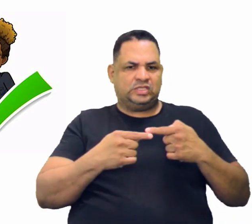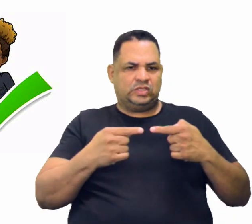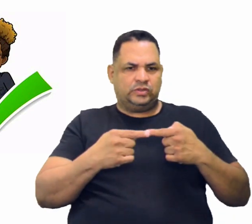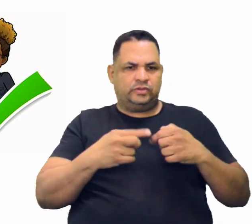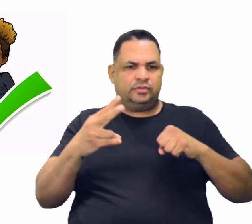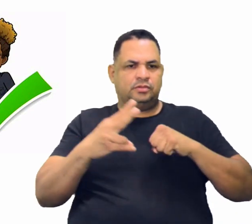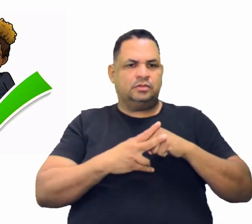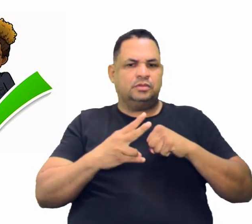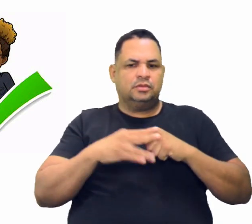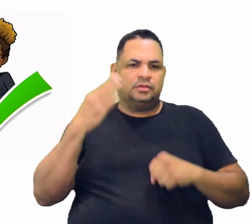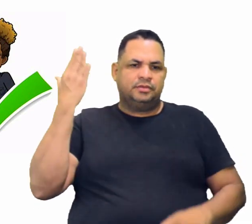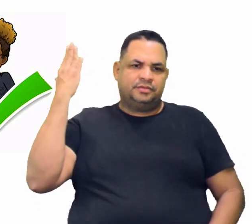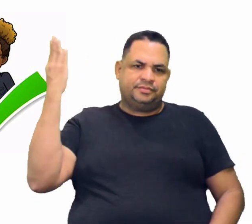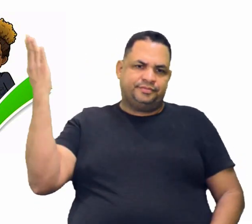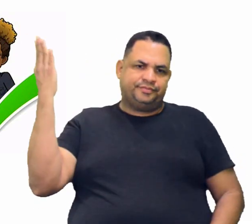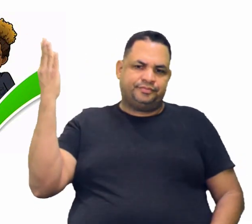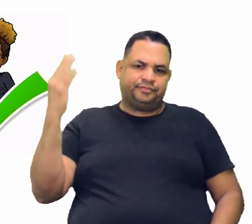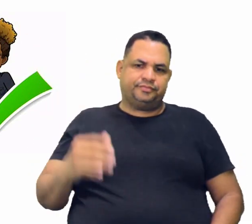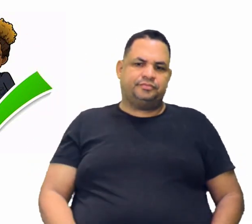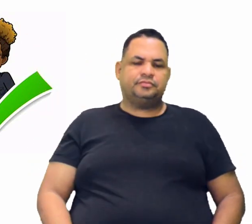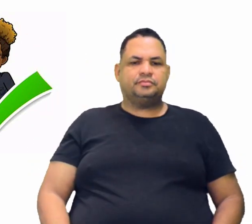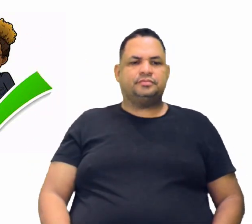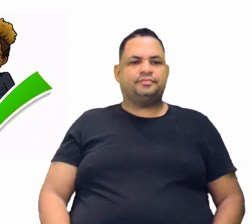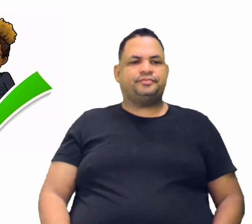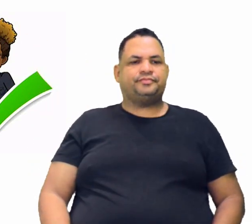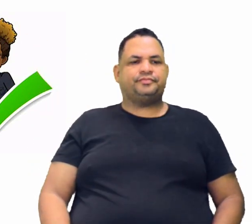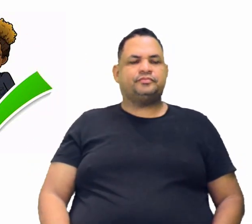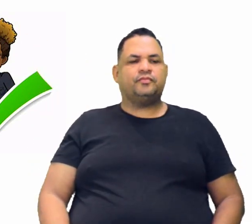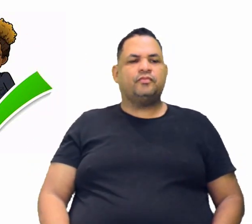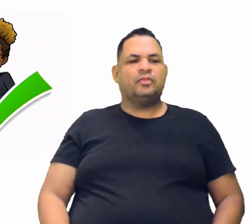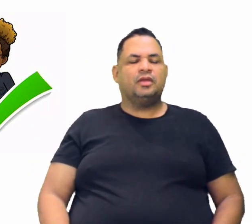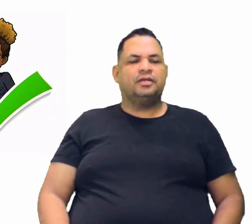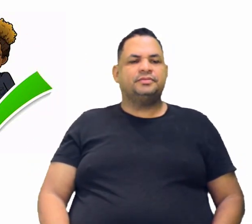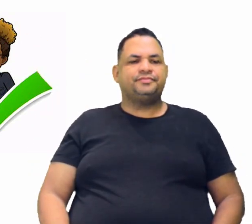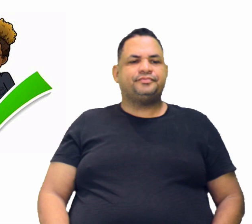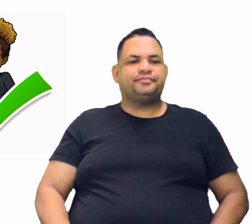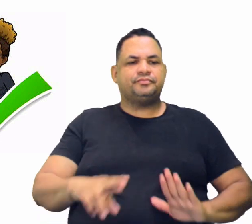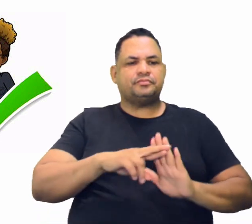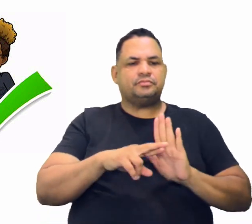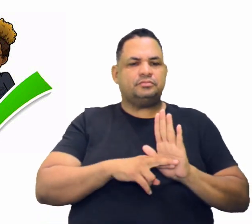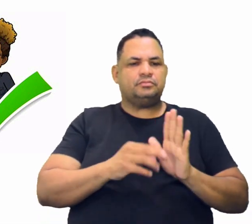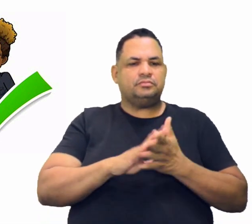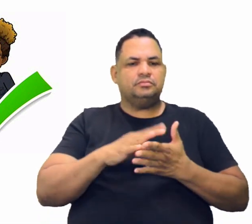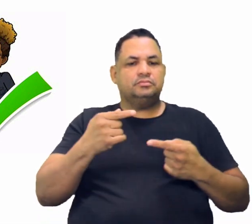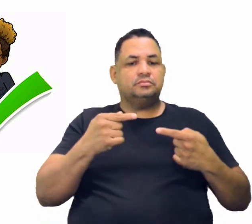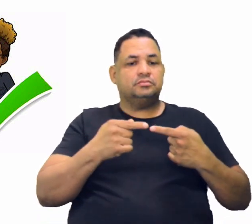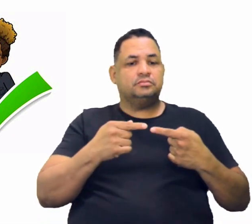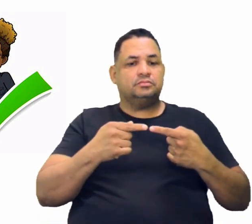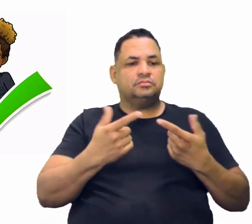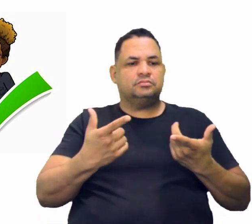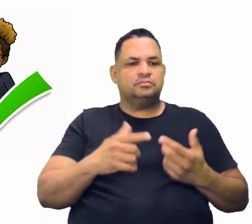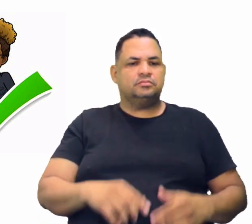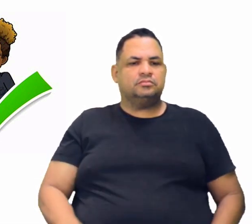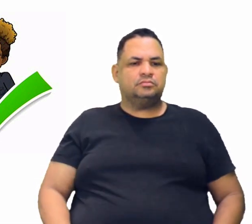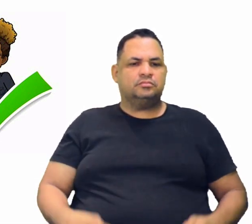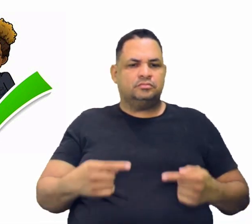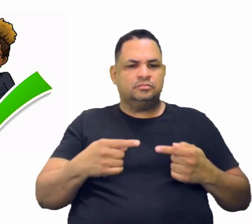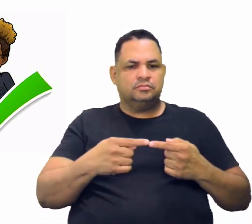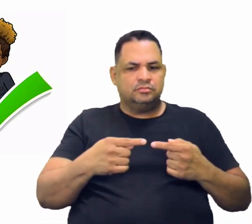Concordância dos verbos haver, fazer e ser. Então, na regra geral, nós temos o seguinte, né?